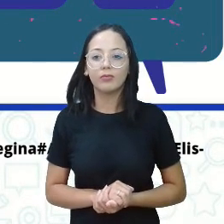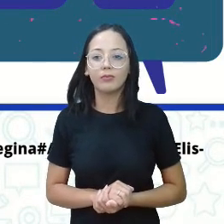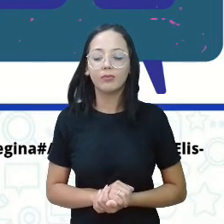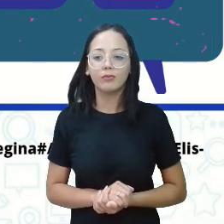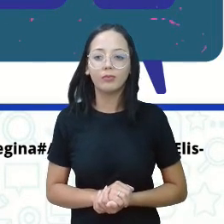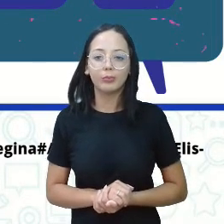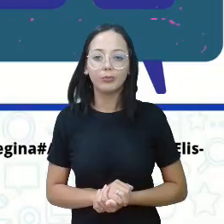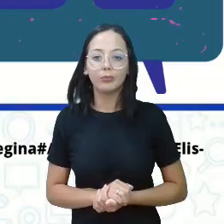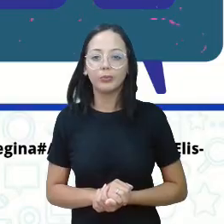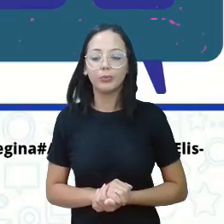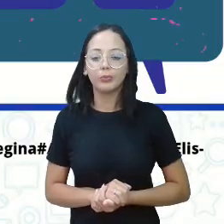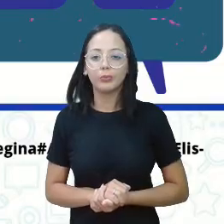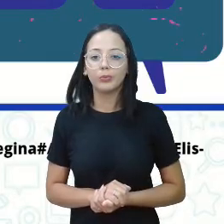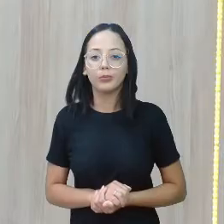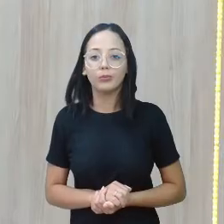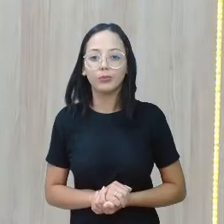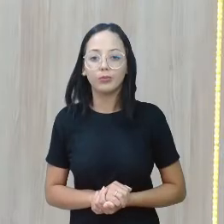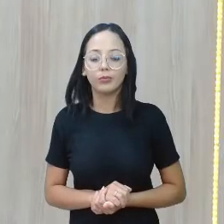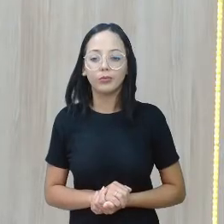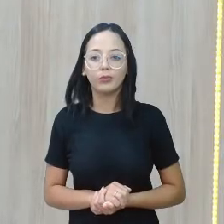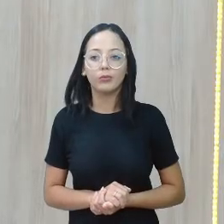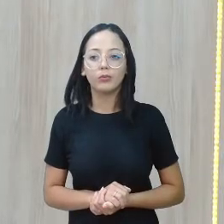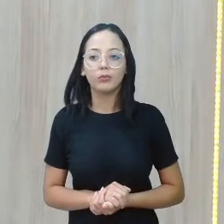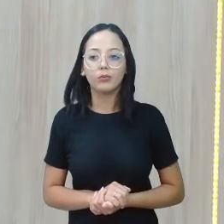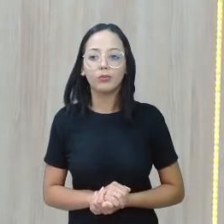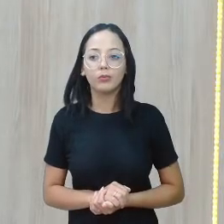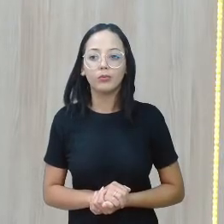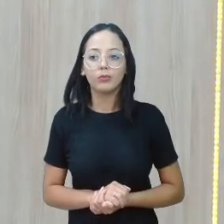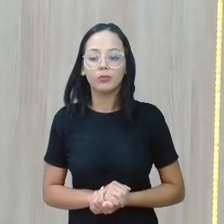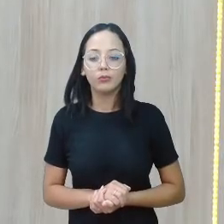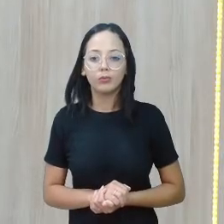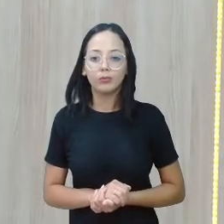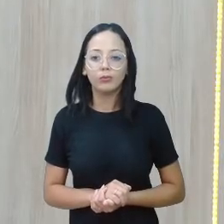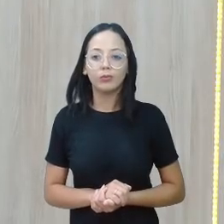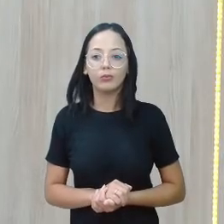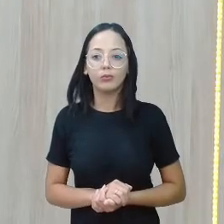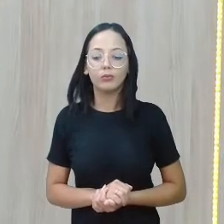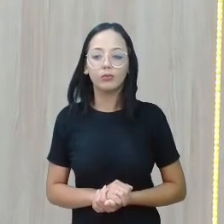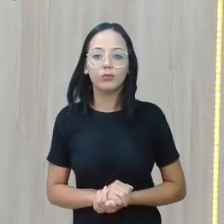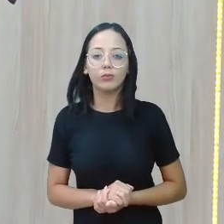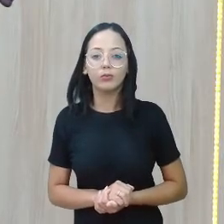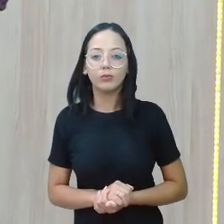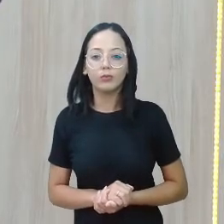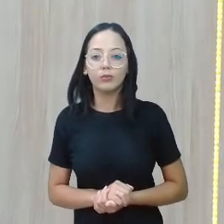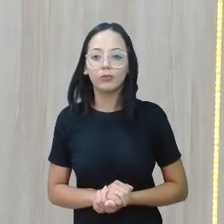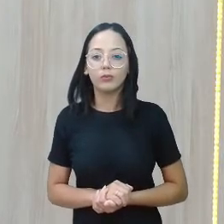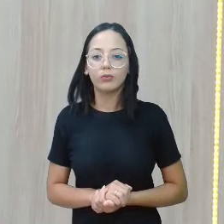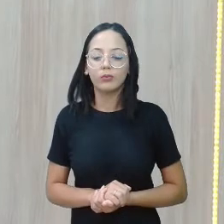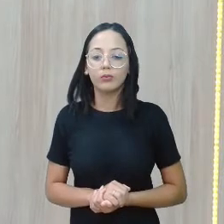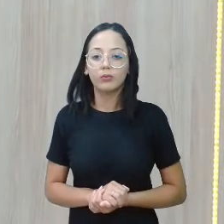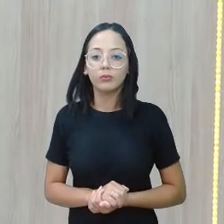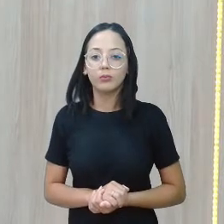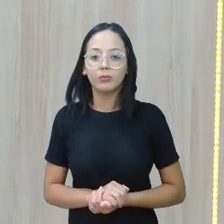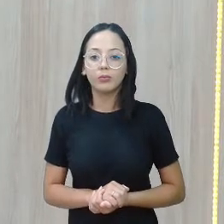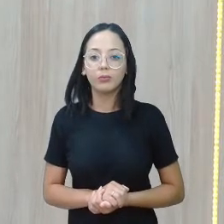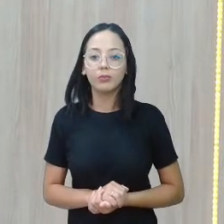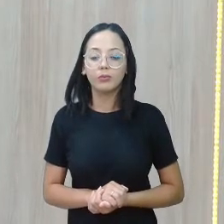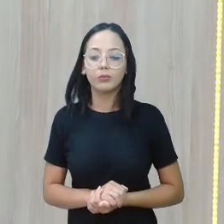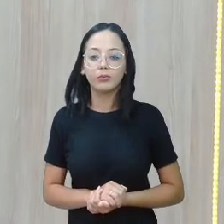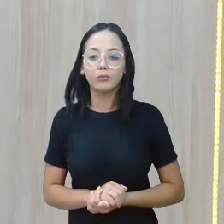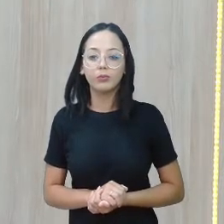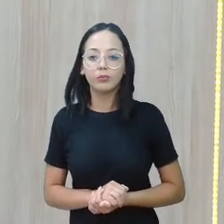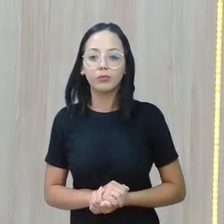molhará, regará, oásis. Eu tenho certeza que acontecerá um